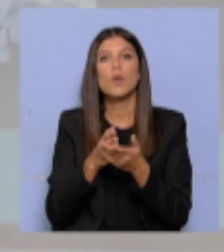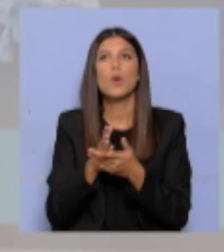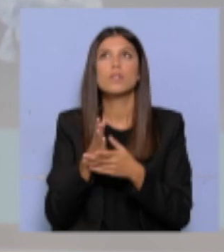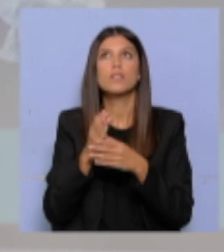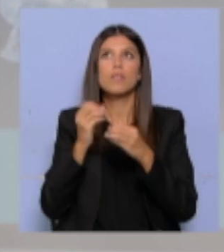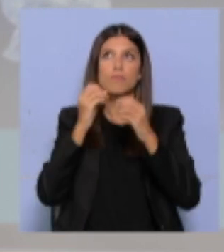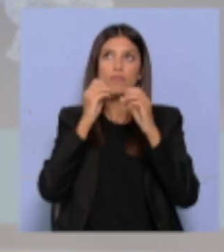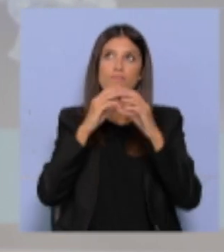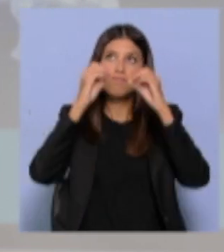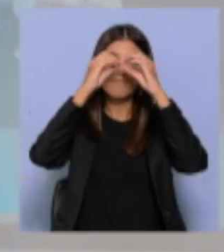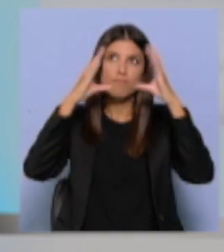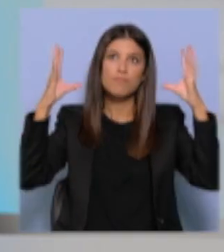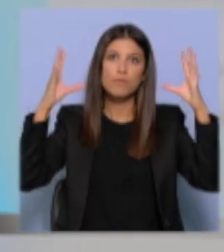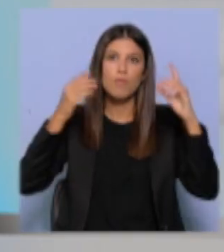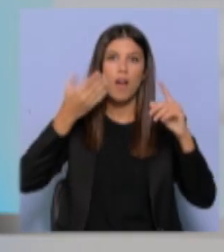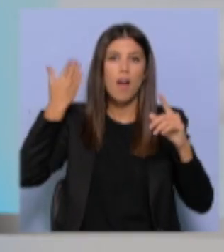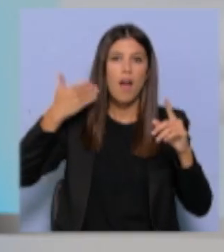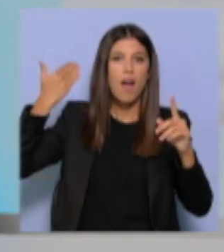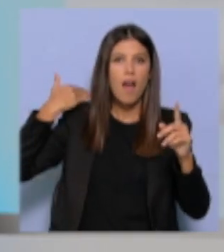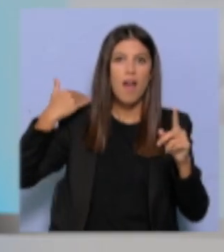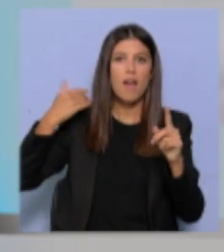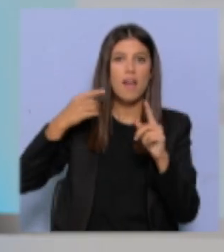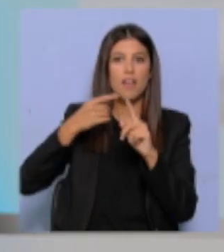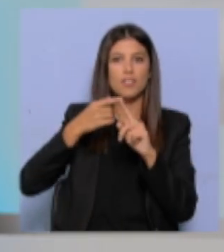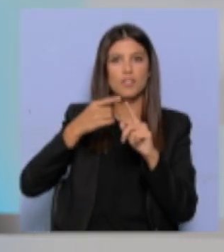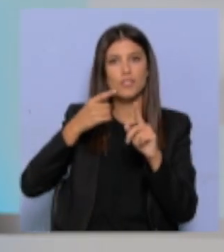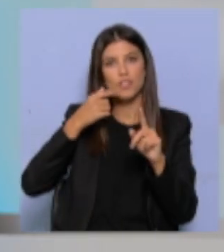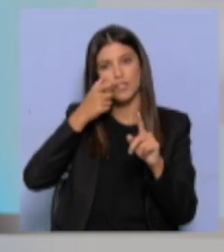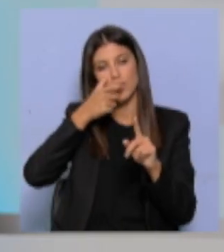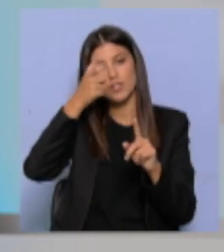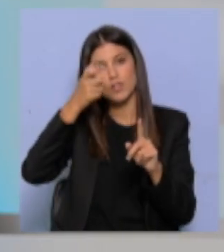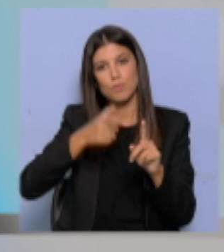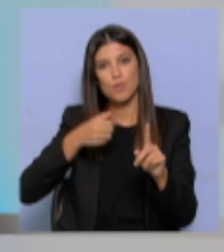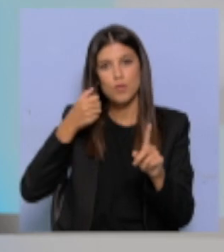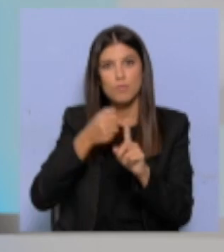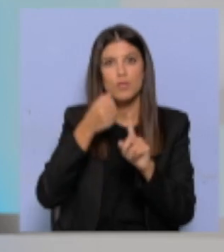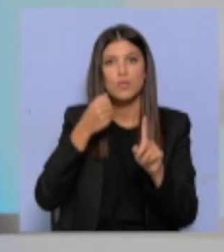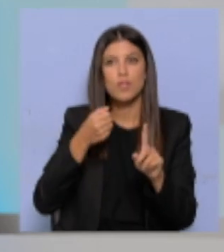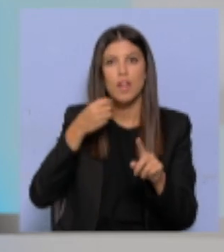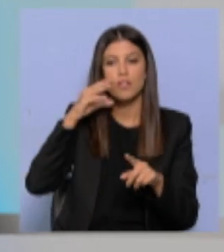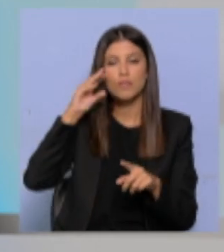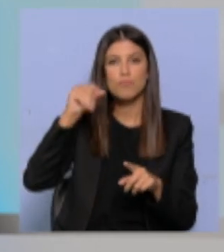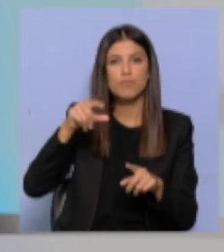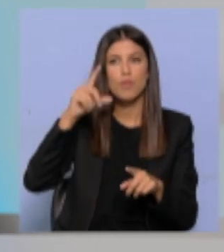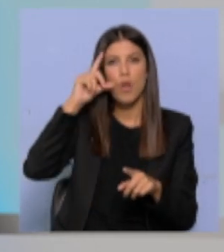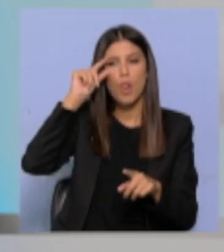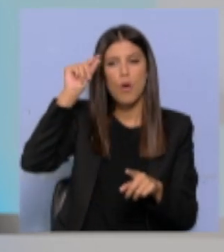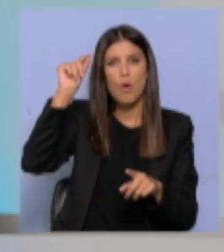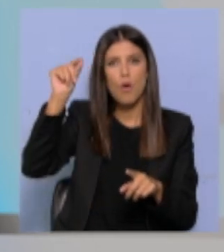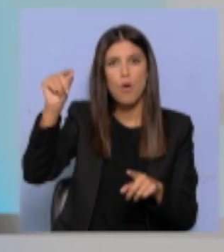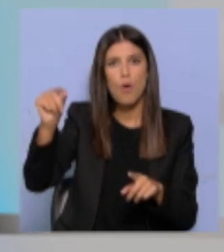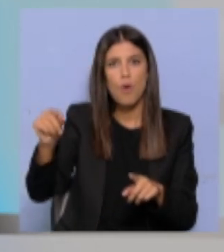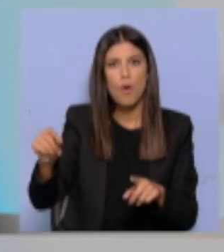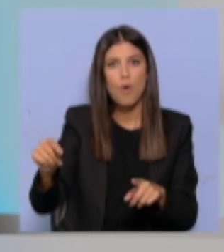exóticos, mas hoje chegam lá jovens para trabalhar com ele, não é? Há muito voluntariado missionário, gente que parte por